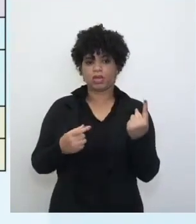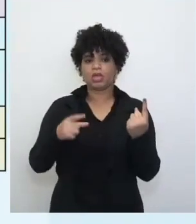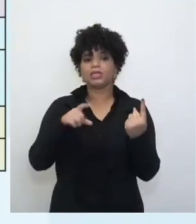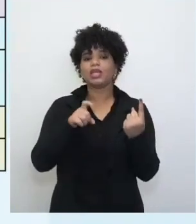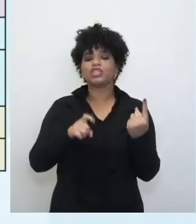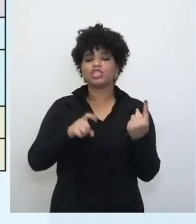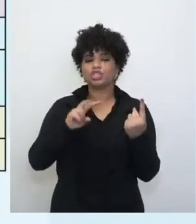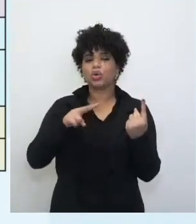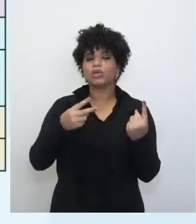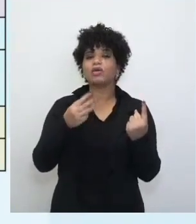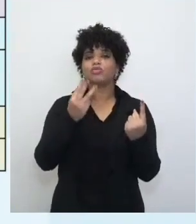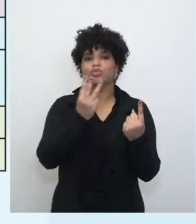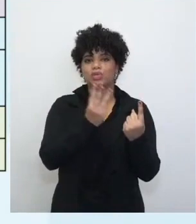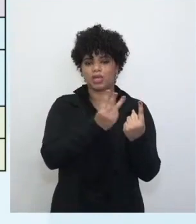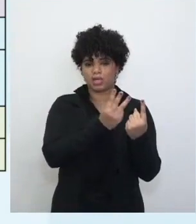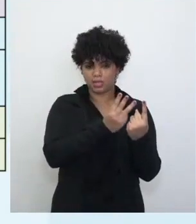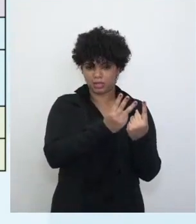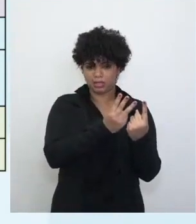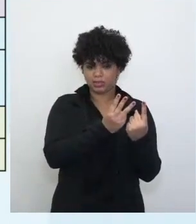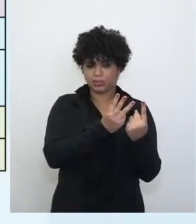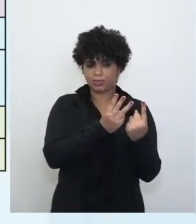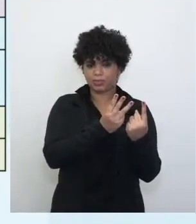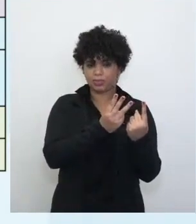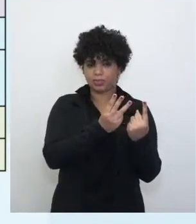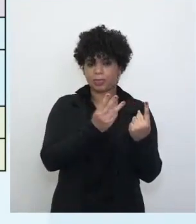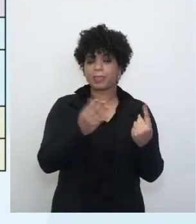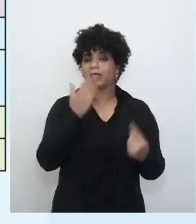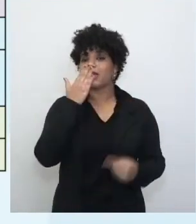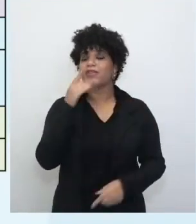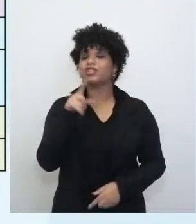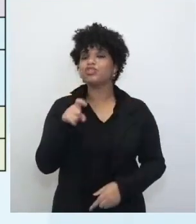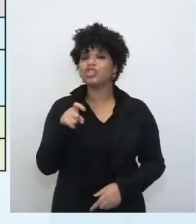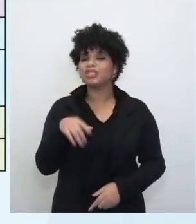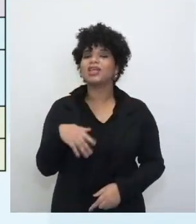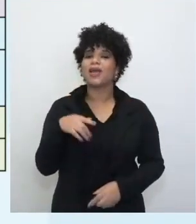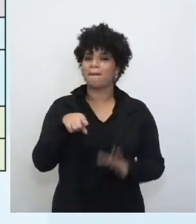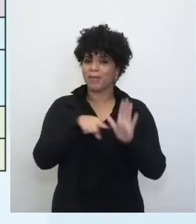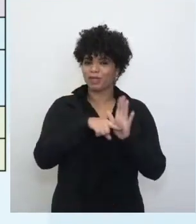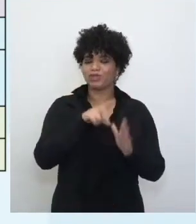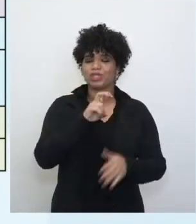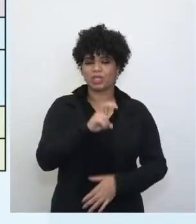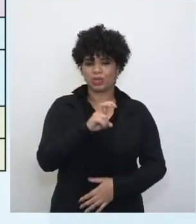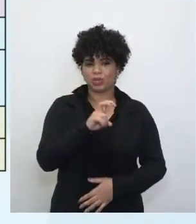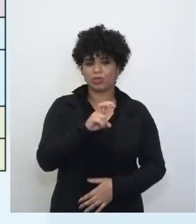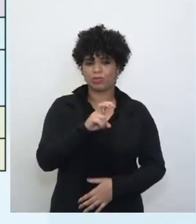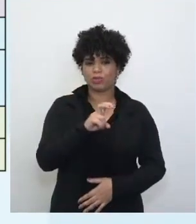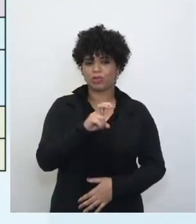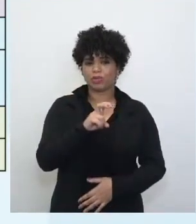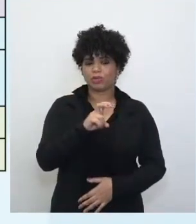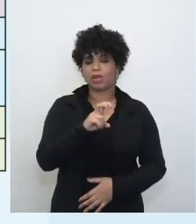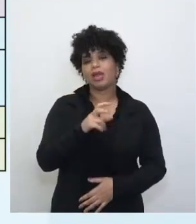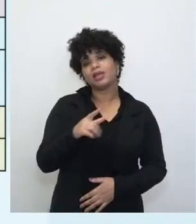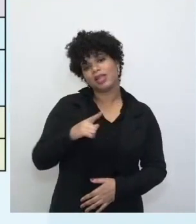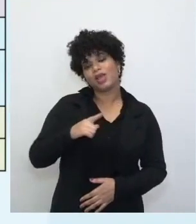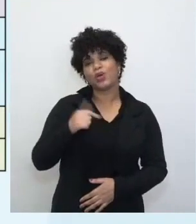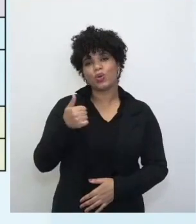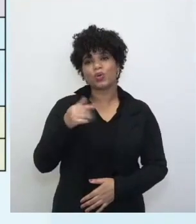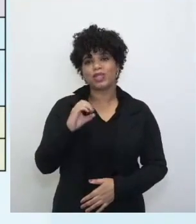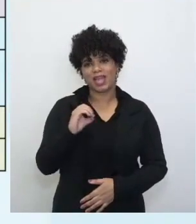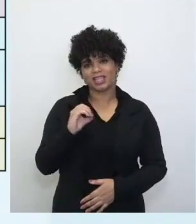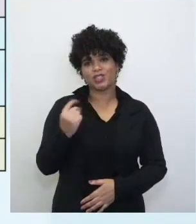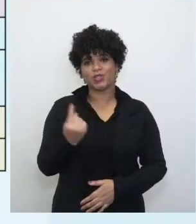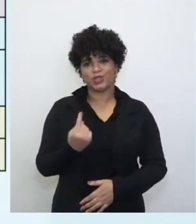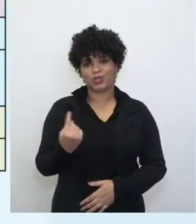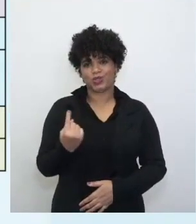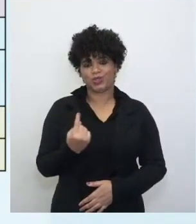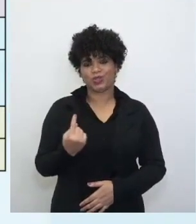x quadrado tem o número 3, então 3. Na frente do x tem o menos 5. E o termo